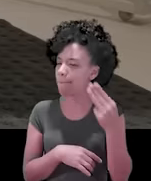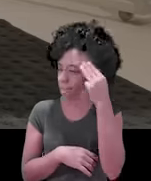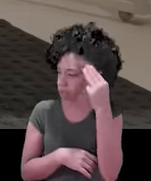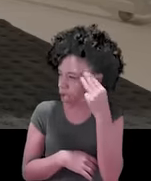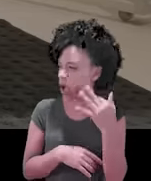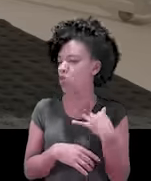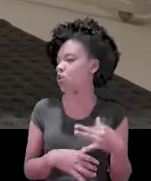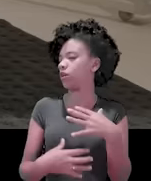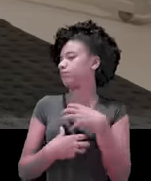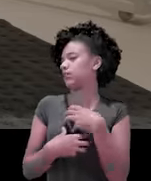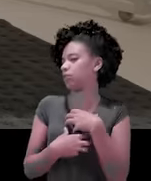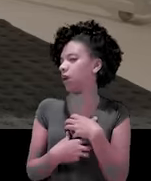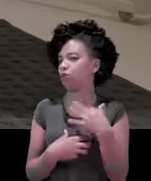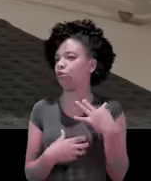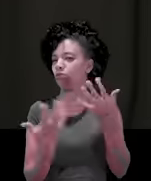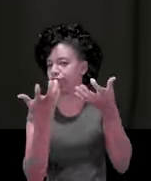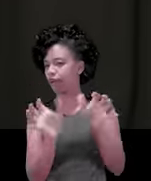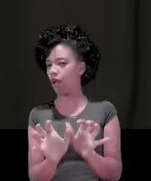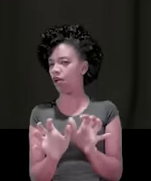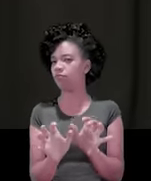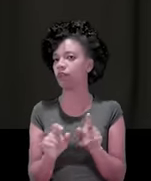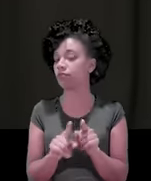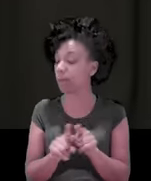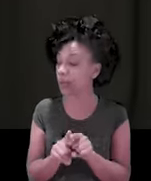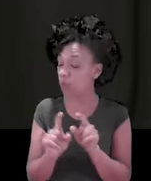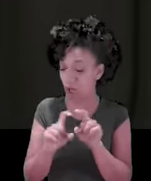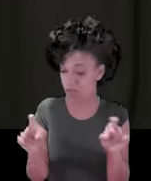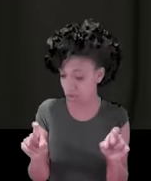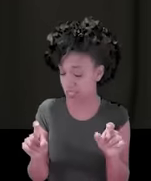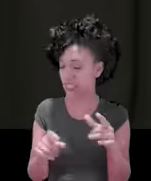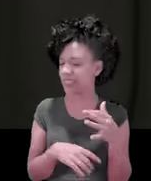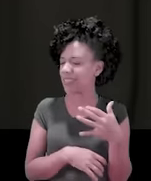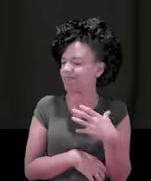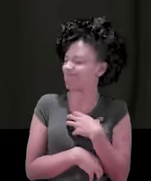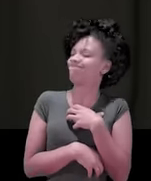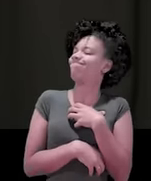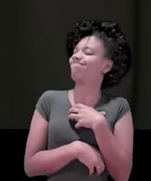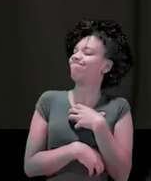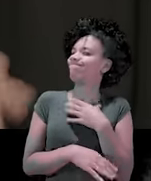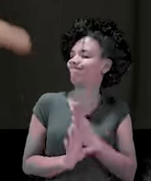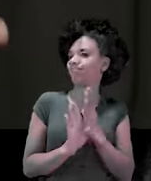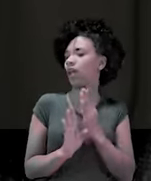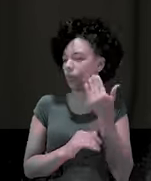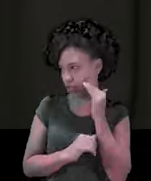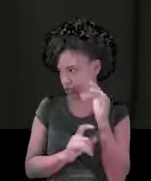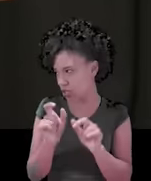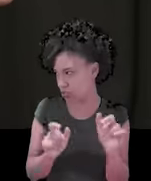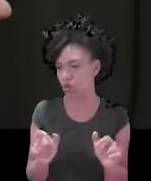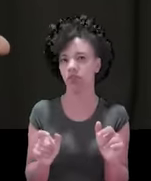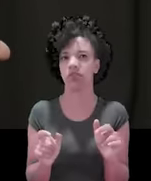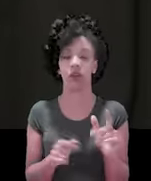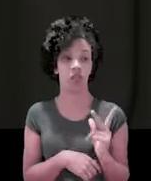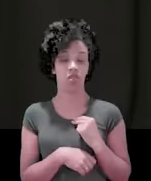dor de sentimento doido e não quero tanto que quando a gente fala uma frase que machuca cara eu entendo quando